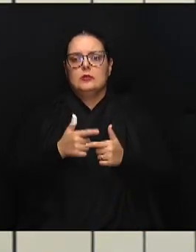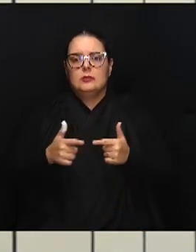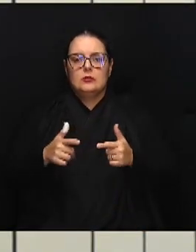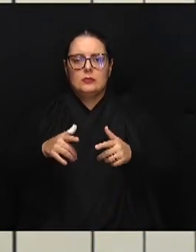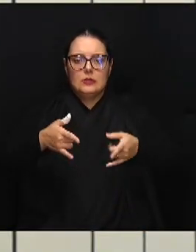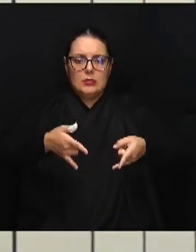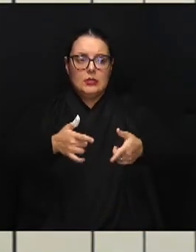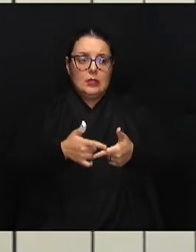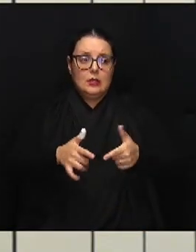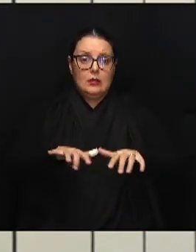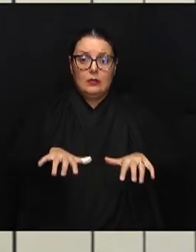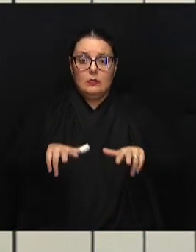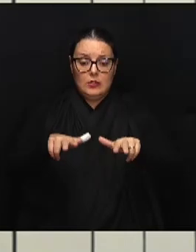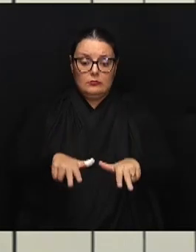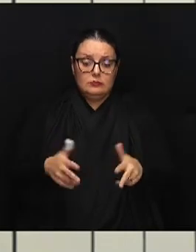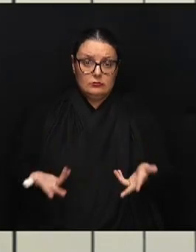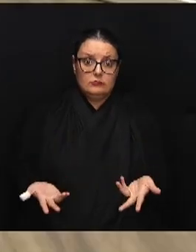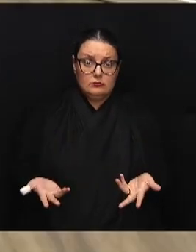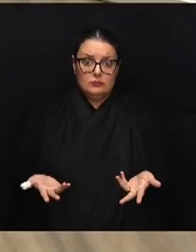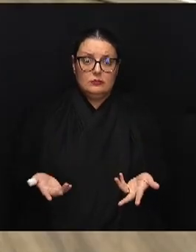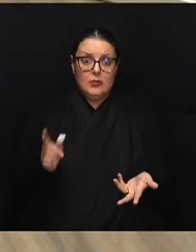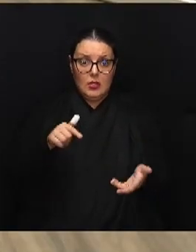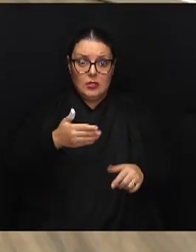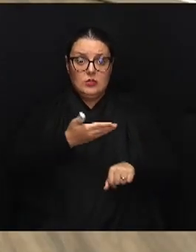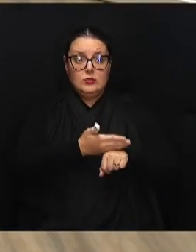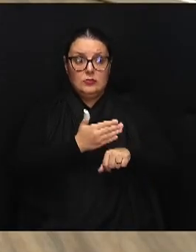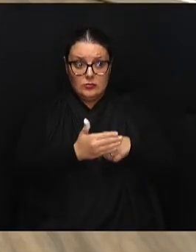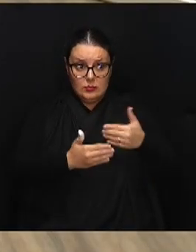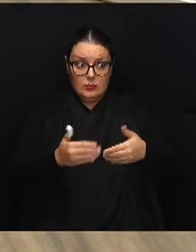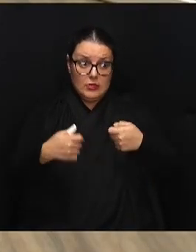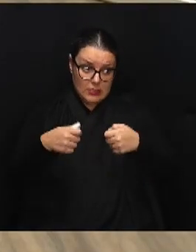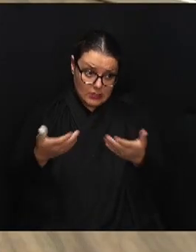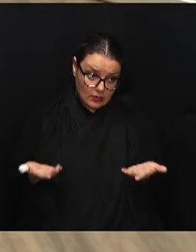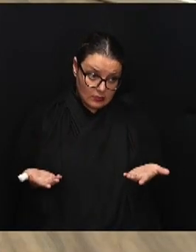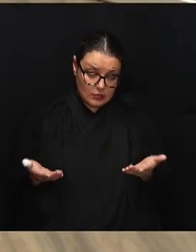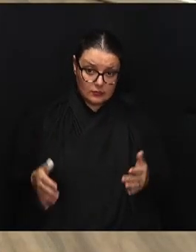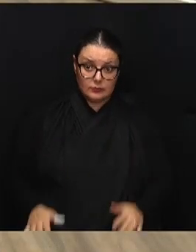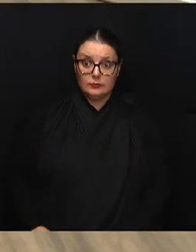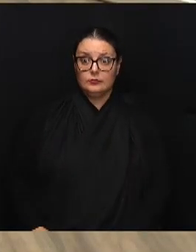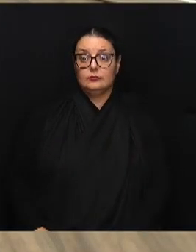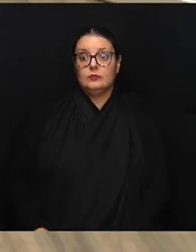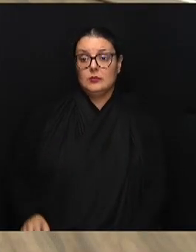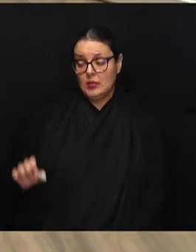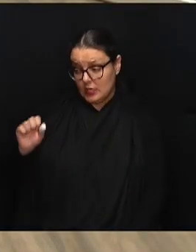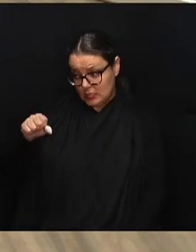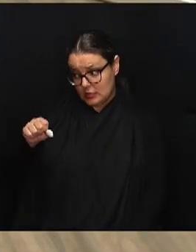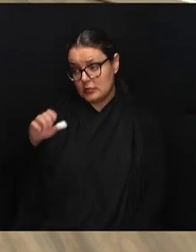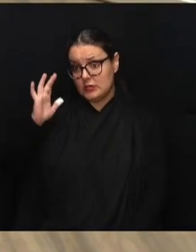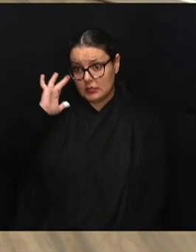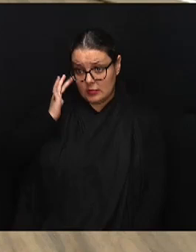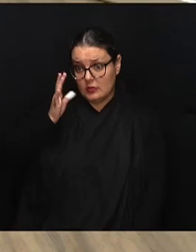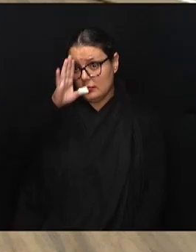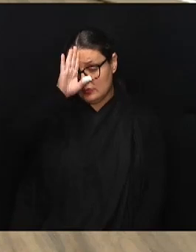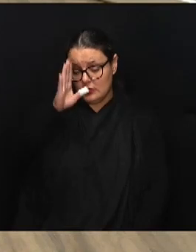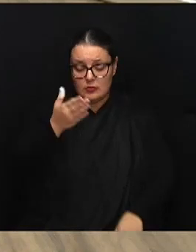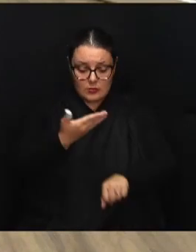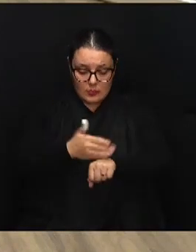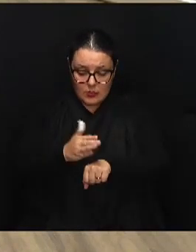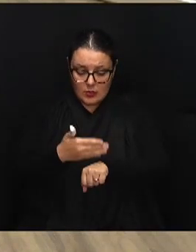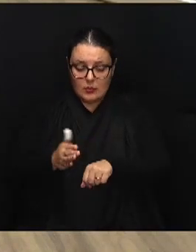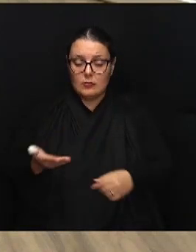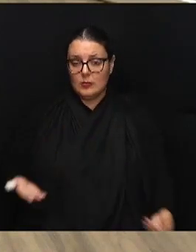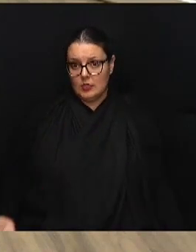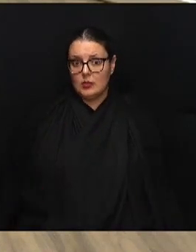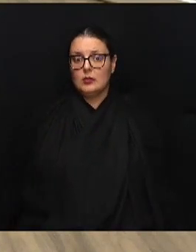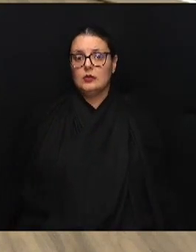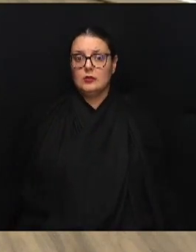cama? Isso não deveria ser uma prática? Sim, eu acho que o principal é a prática, né? O principal